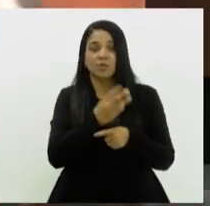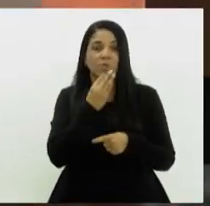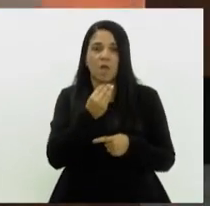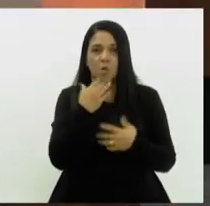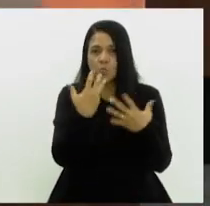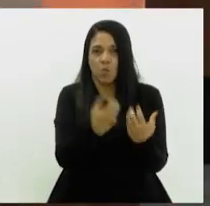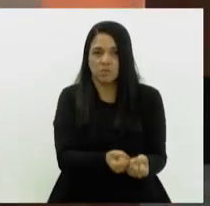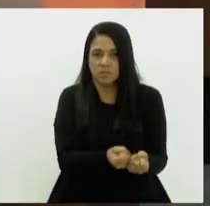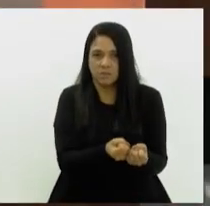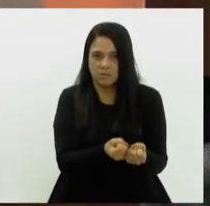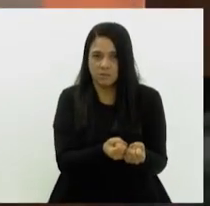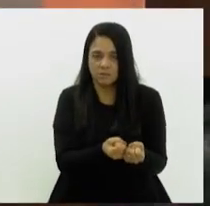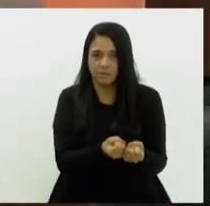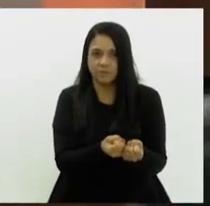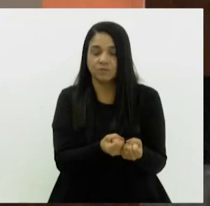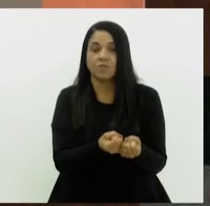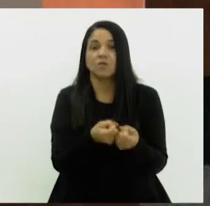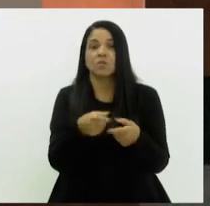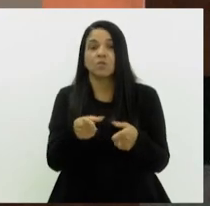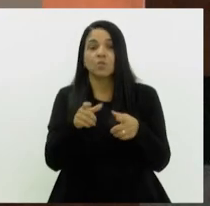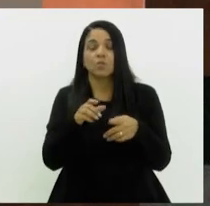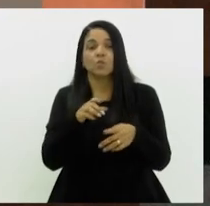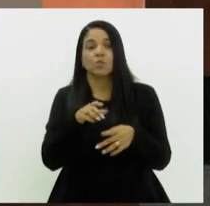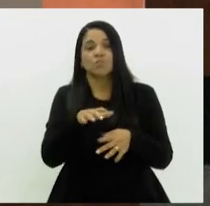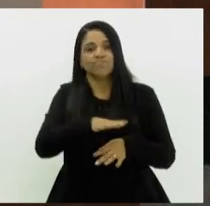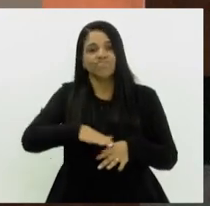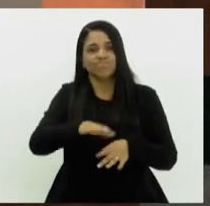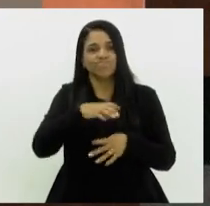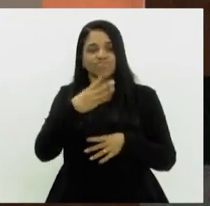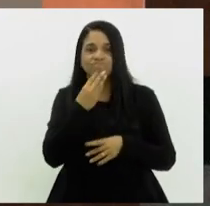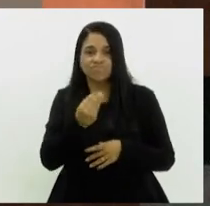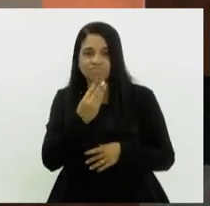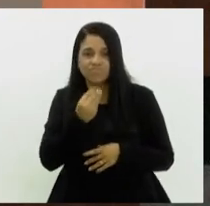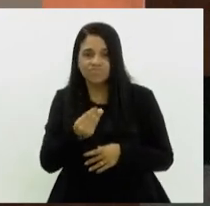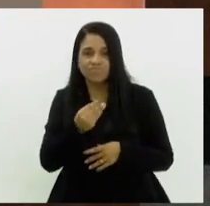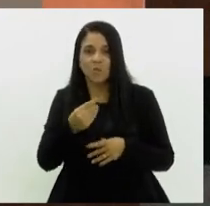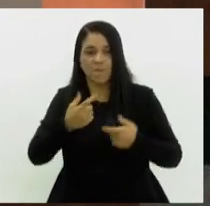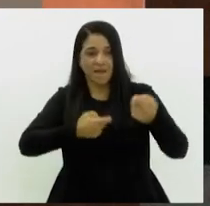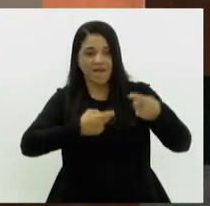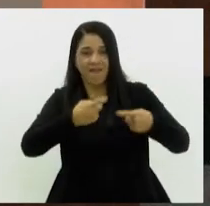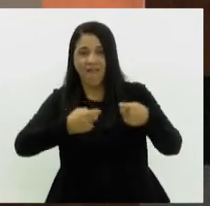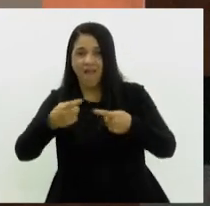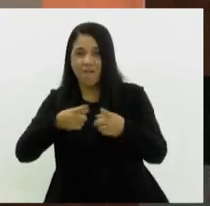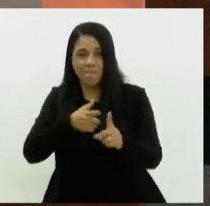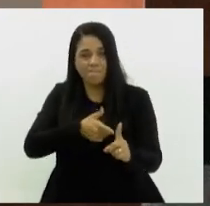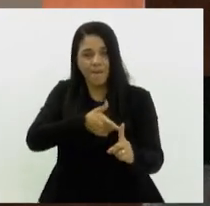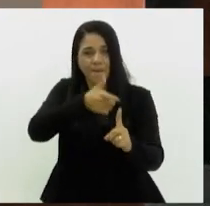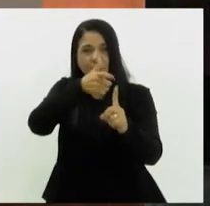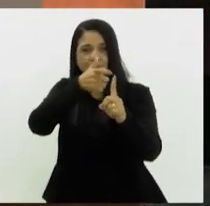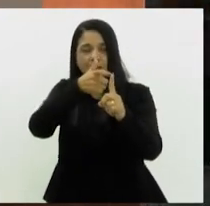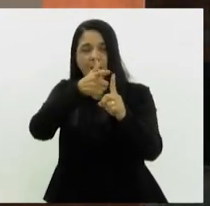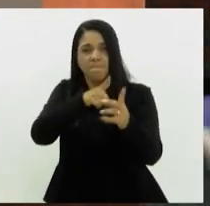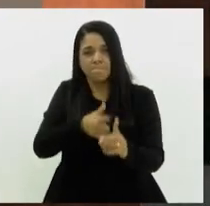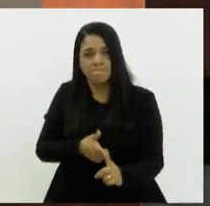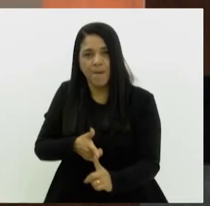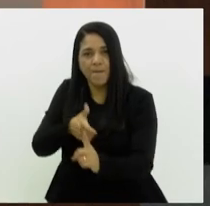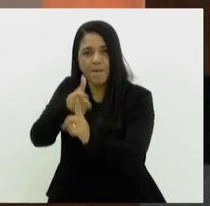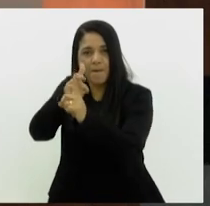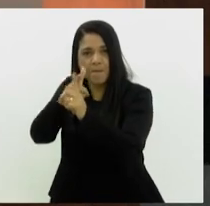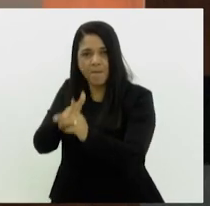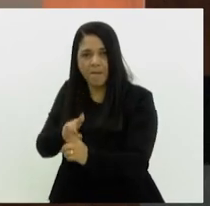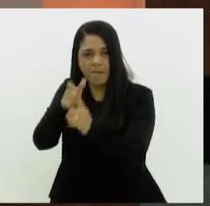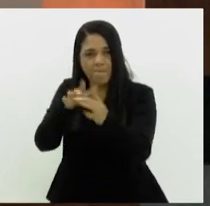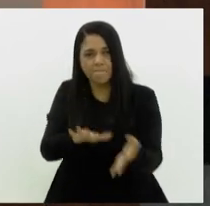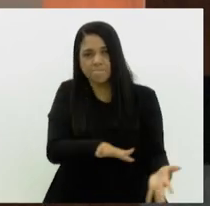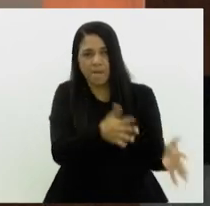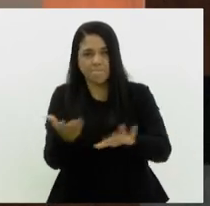o Estado de Israel hoje pratica uma guerra que é um genocídio absolutamente desproporcional ao ataque